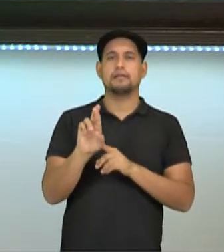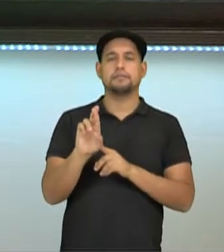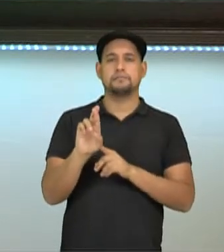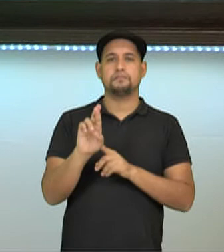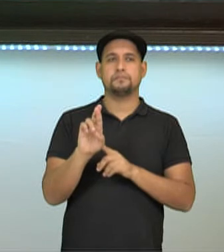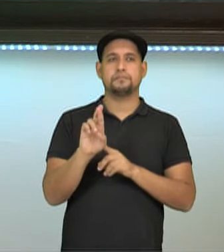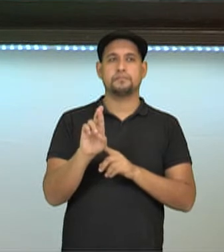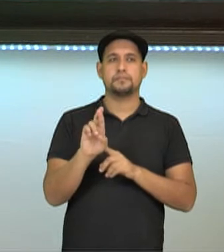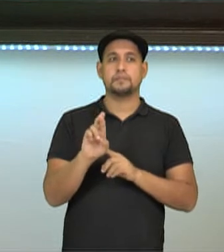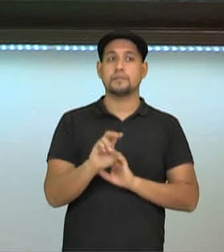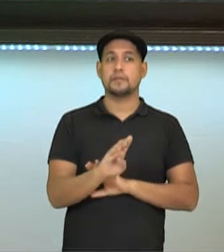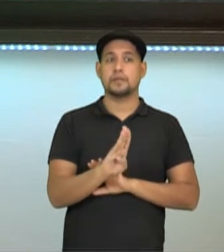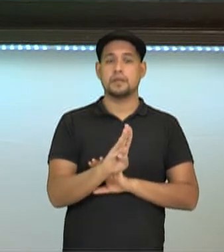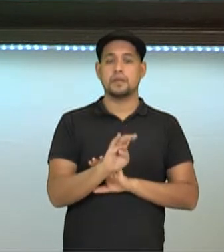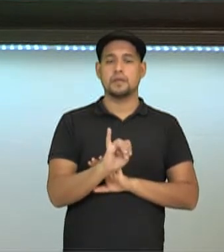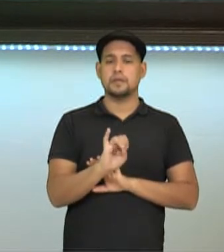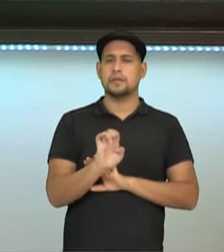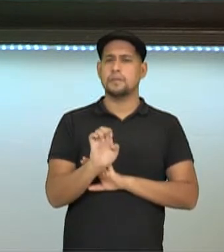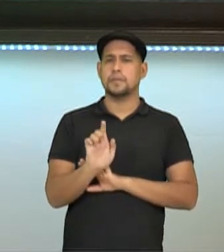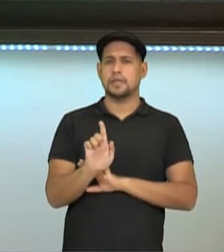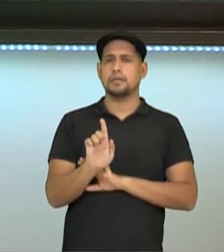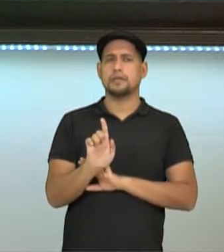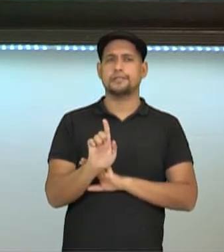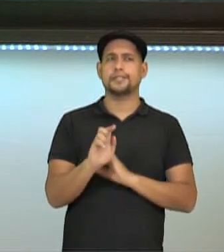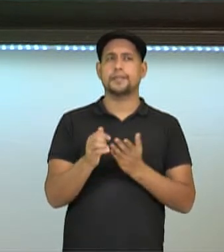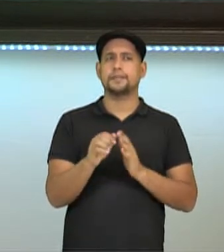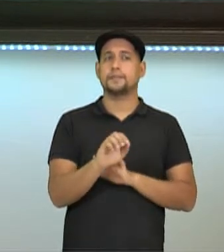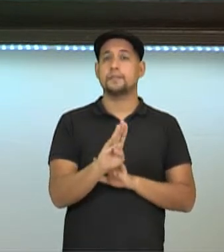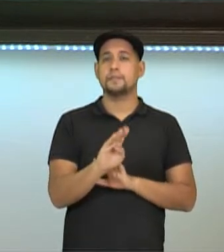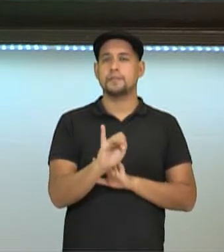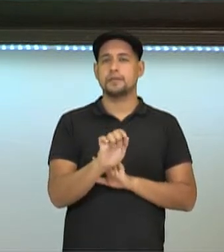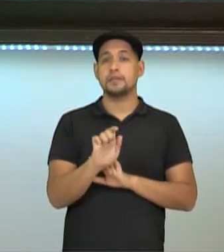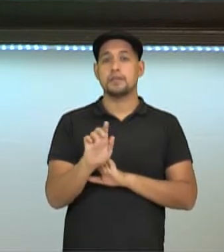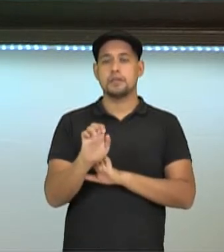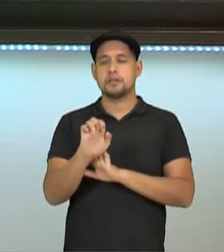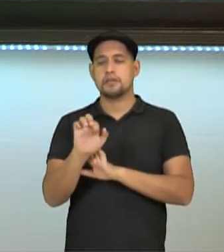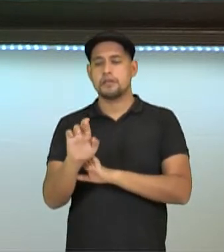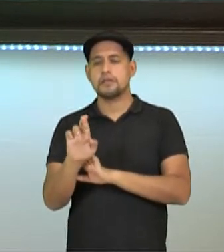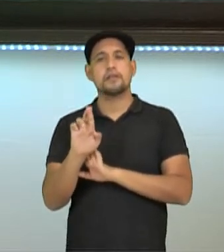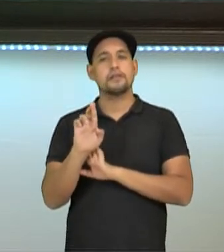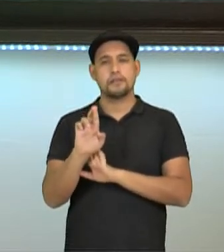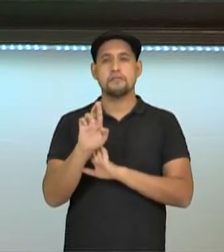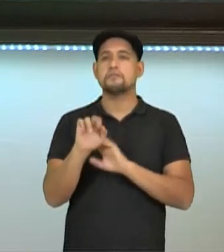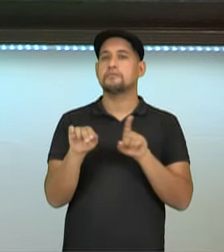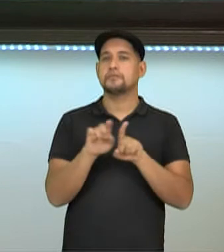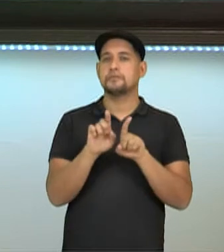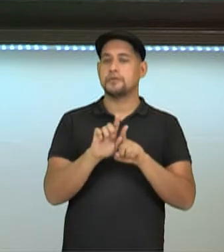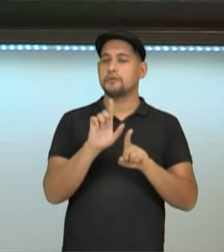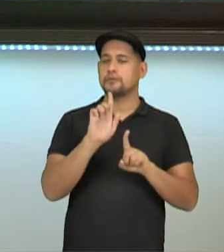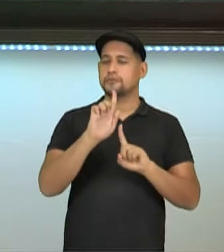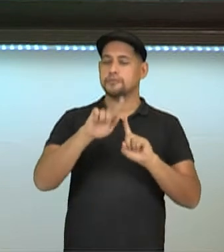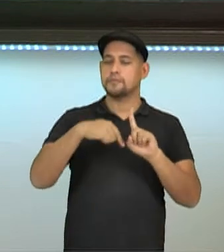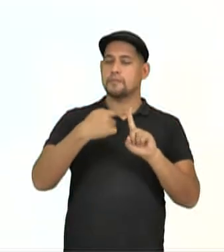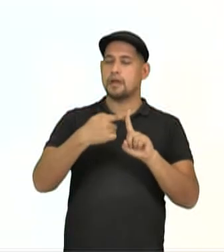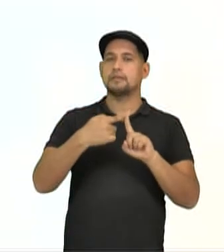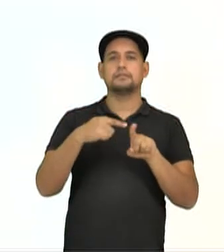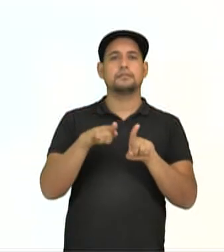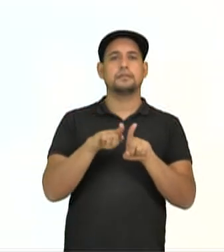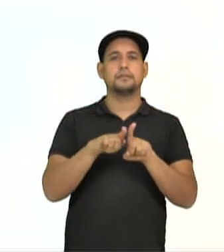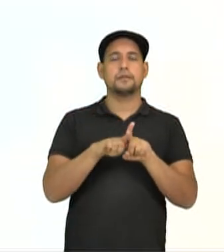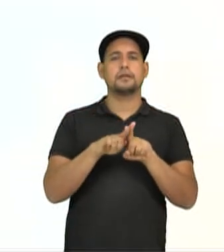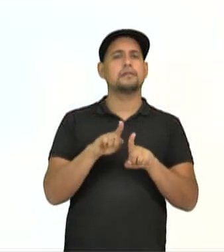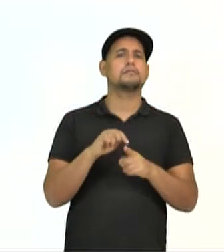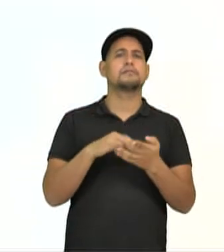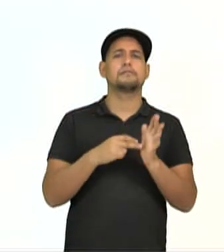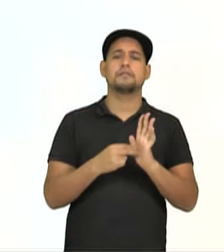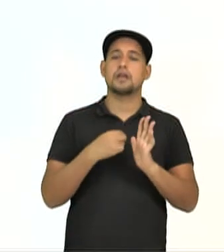ó. Big, G é consoante, I é vogal, B é consoante. Então vai ficar bigger com o G dobrado. I am bigger than you.